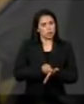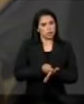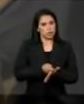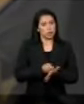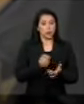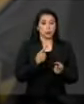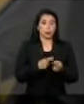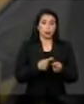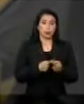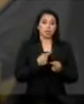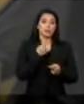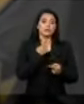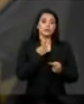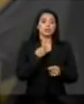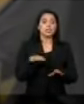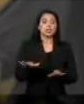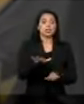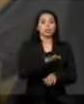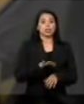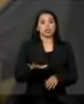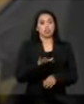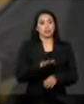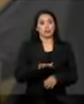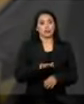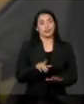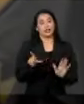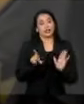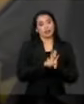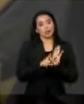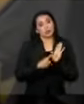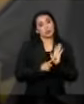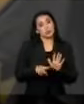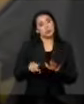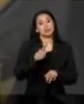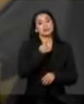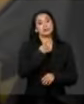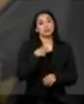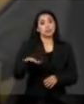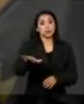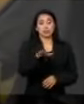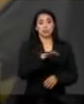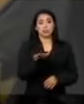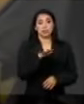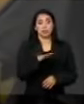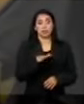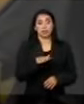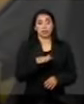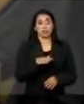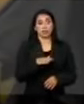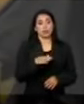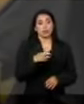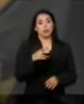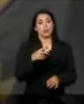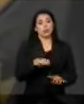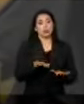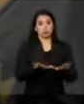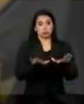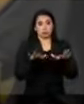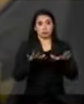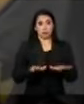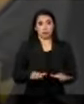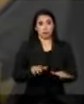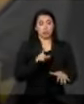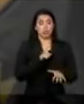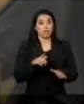da vontade geral. E é a expressão da vontade geral pelo seu órgão, o Parlamento, que a tudo e a